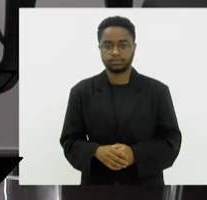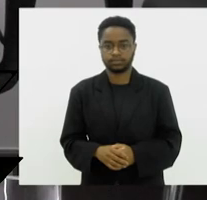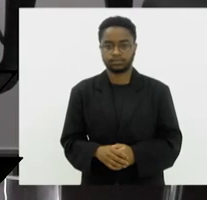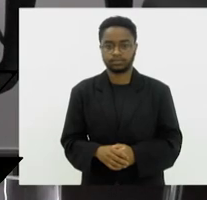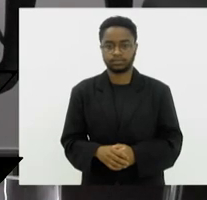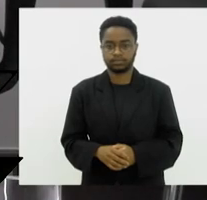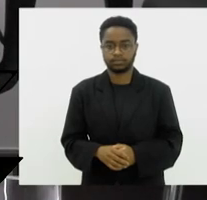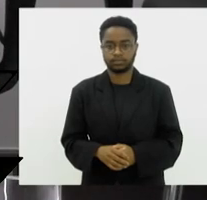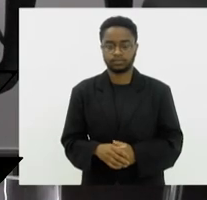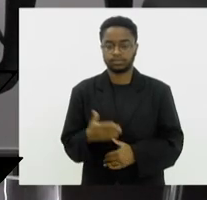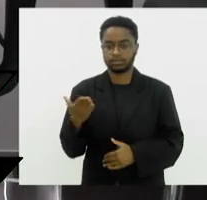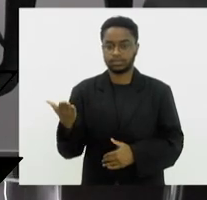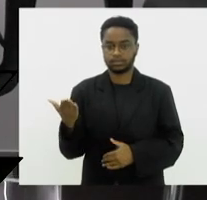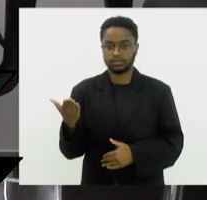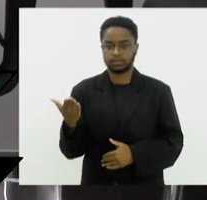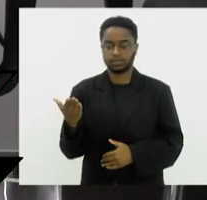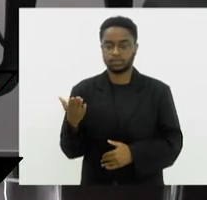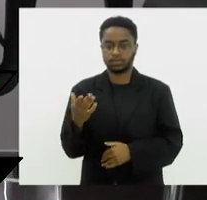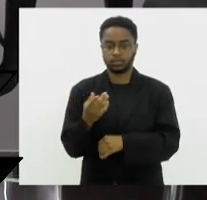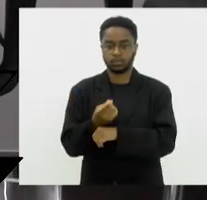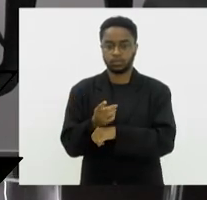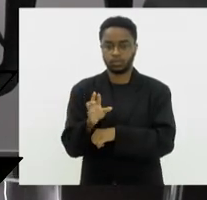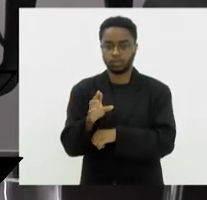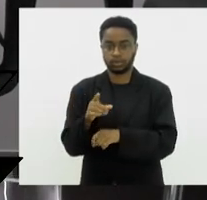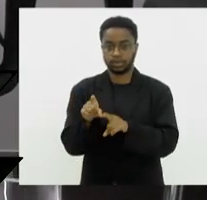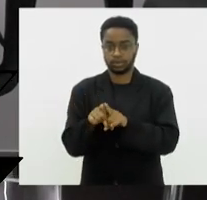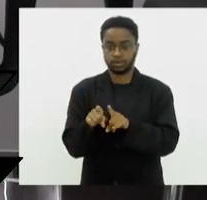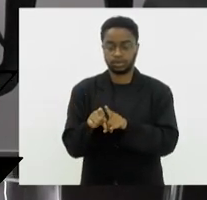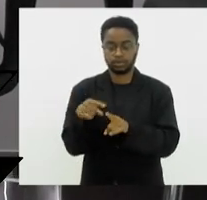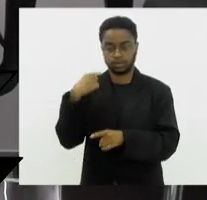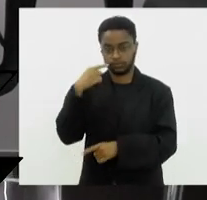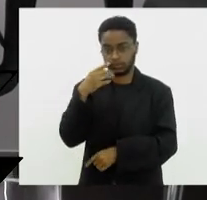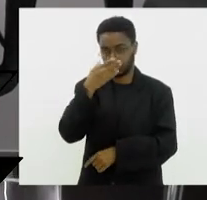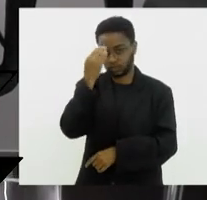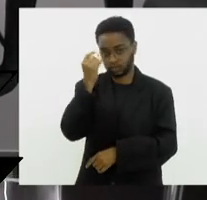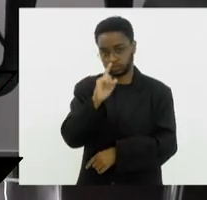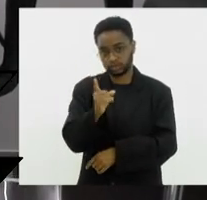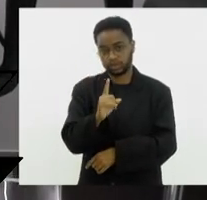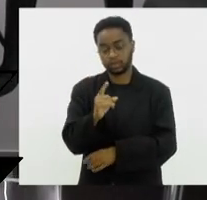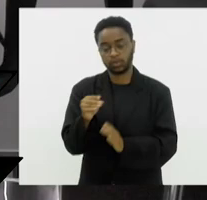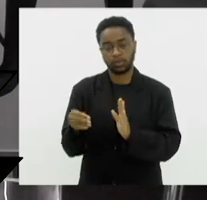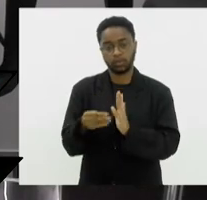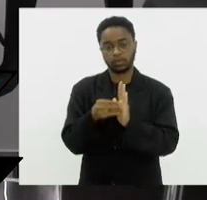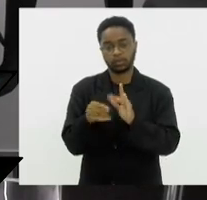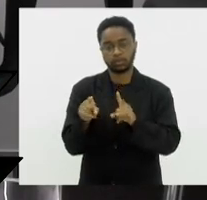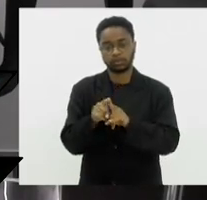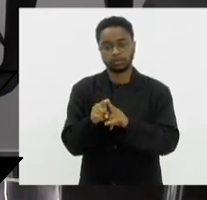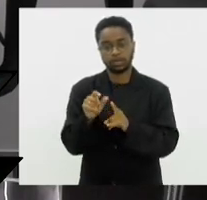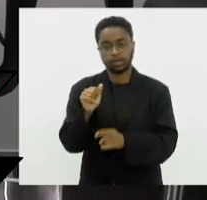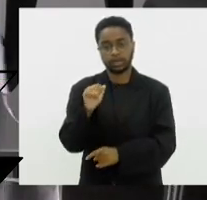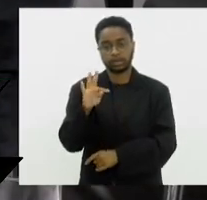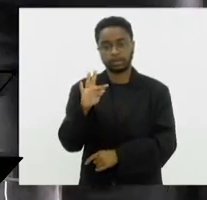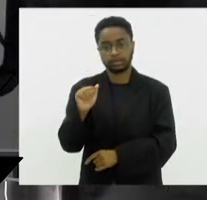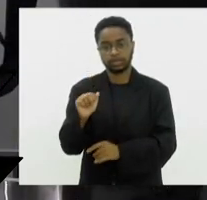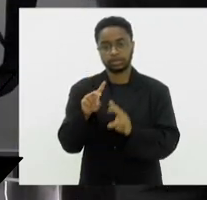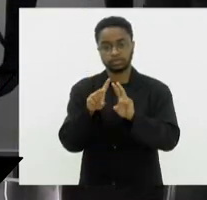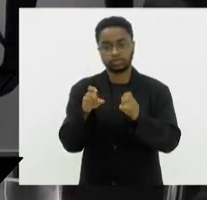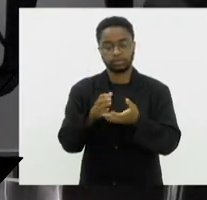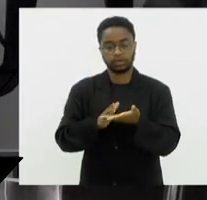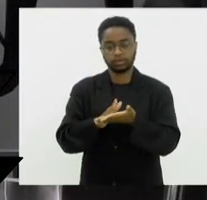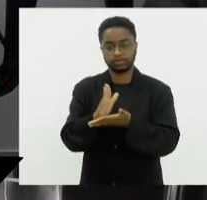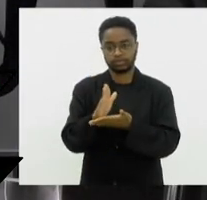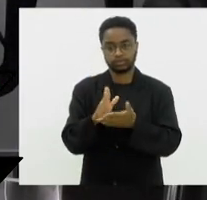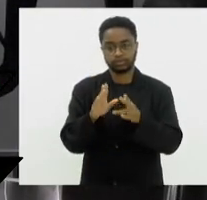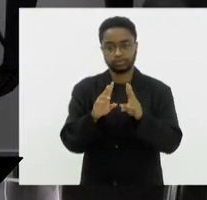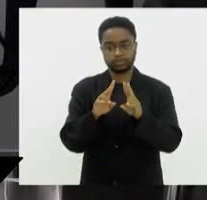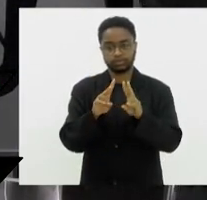nosso doutor também não esquecer de fato colocar a ata dessa aprovação desse tema. Perfeito.